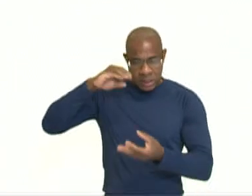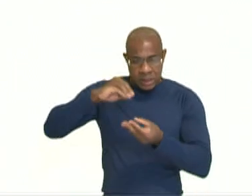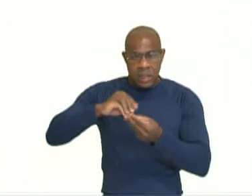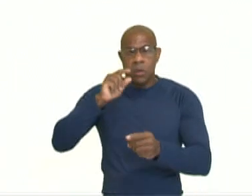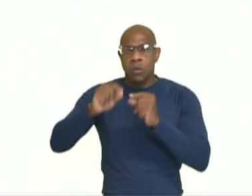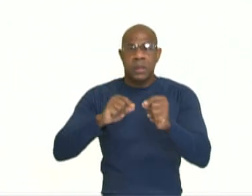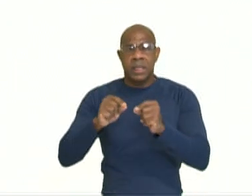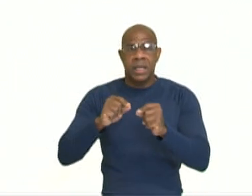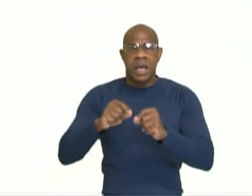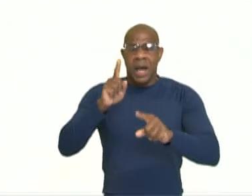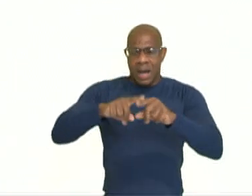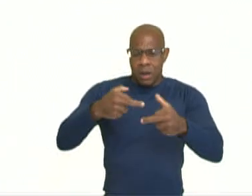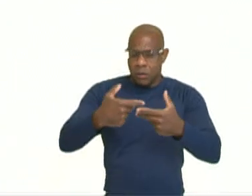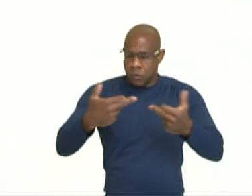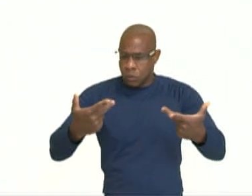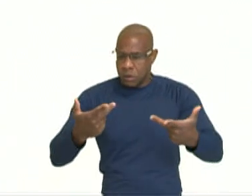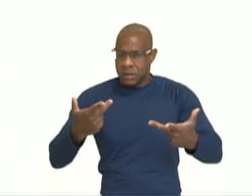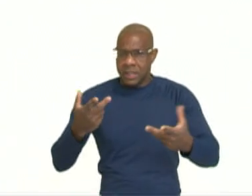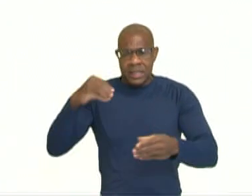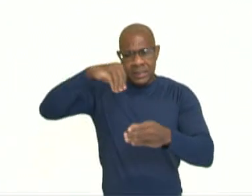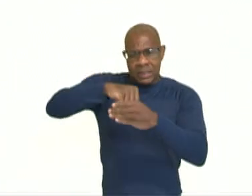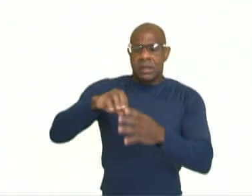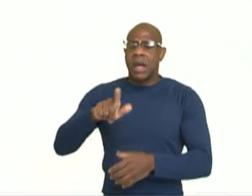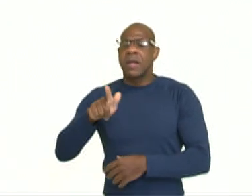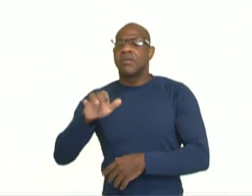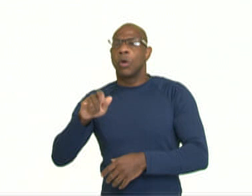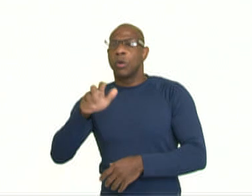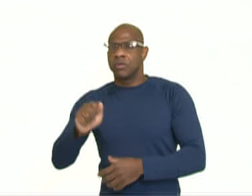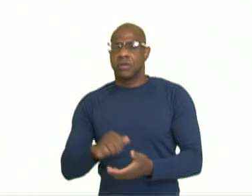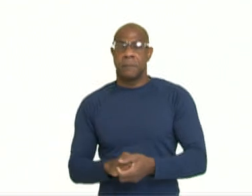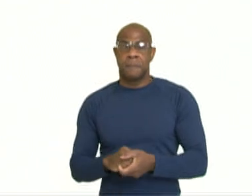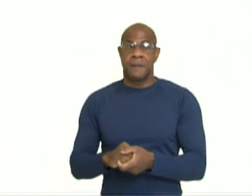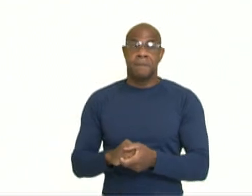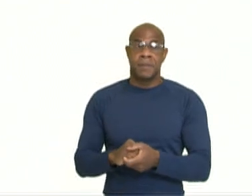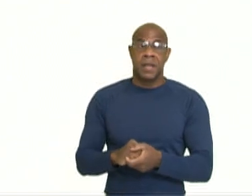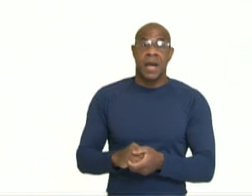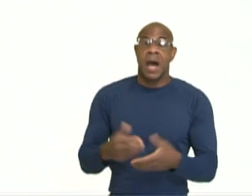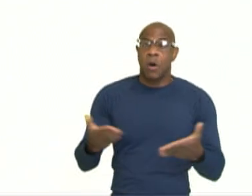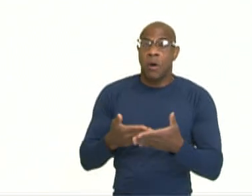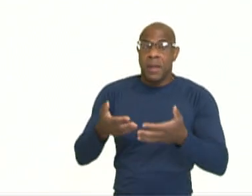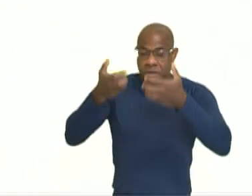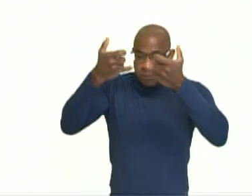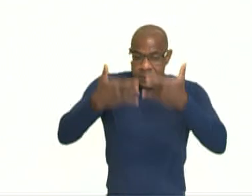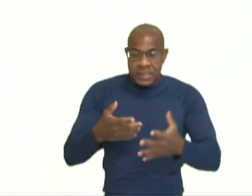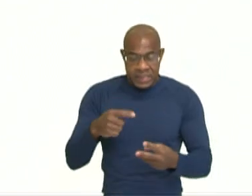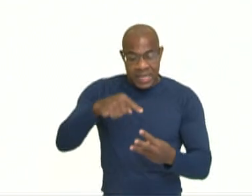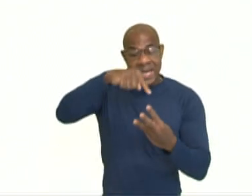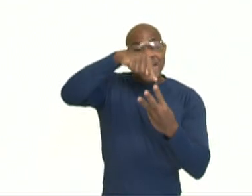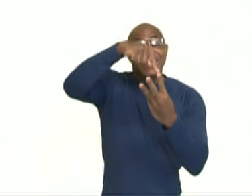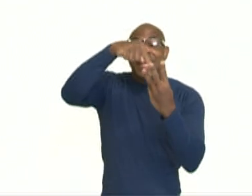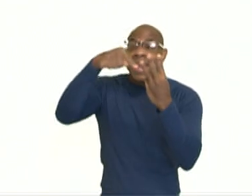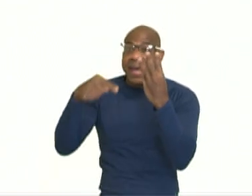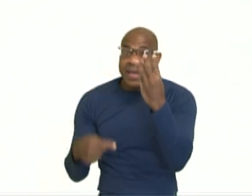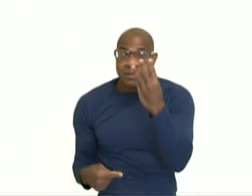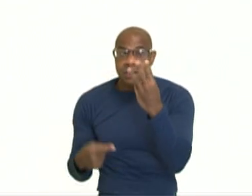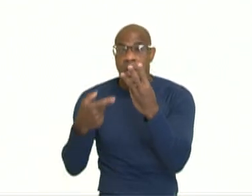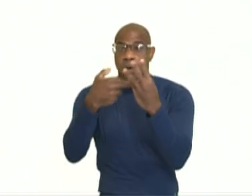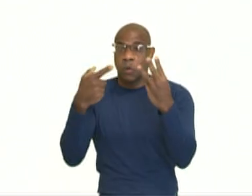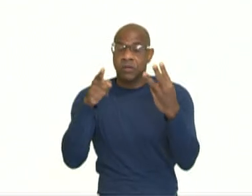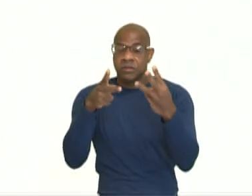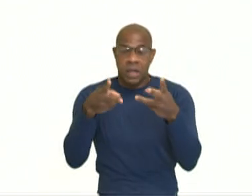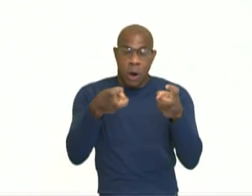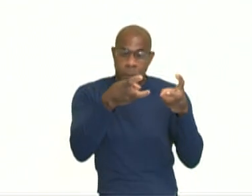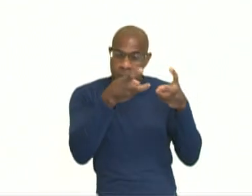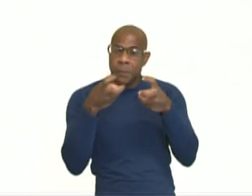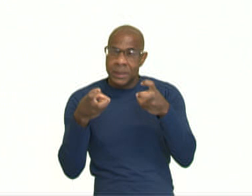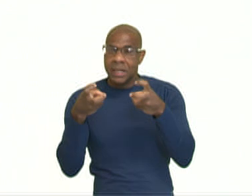questões relacionadas à geologia. Argumente três utilizações da geologia que você possa observar que são